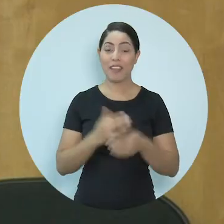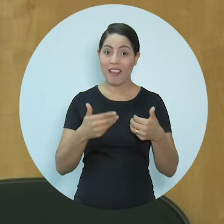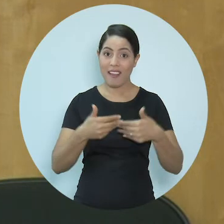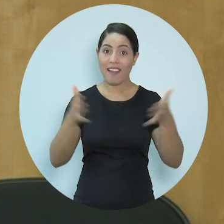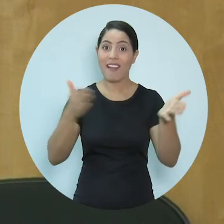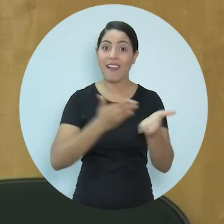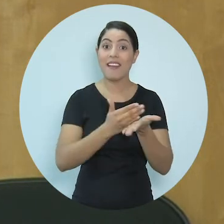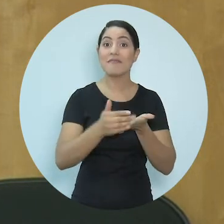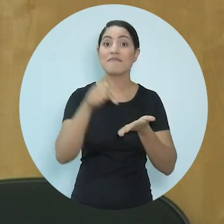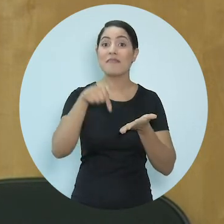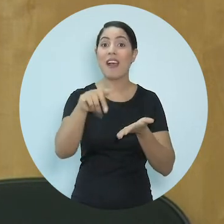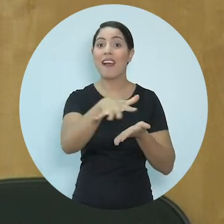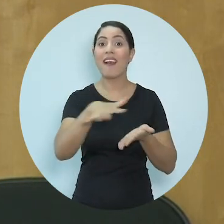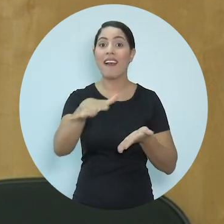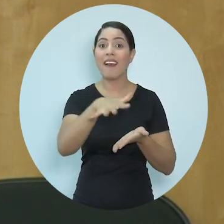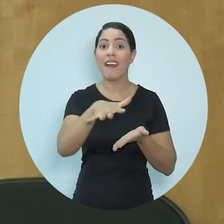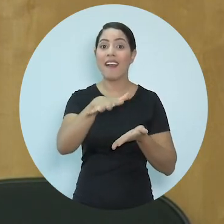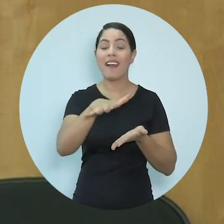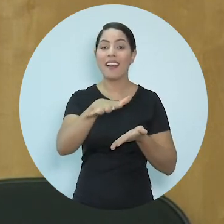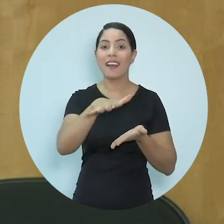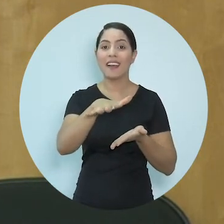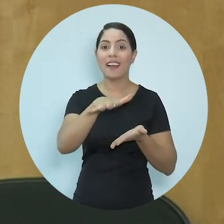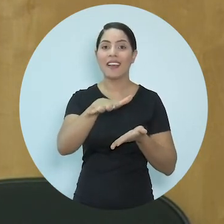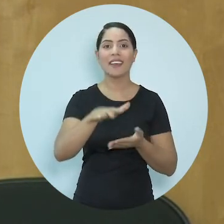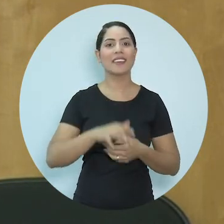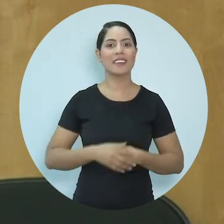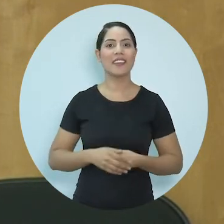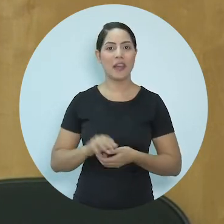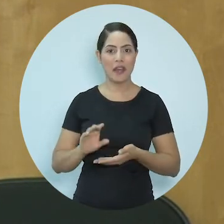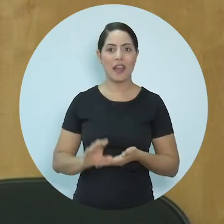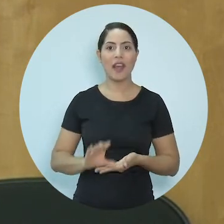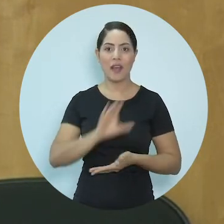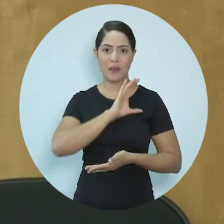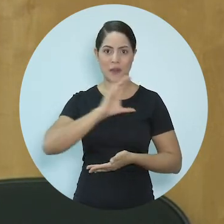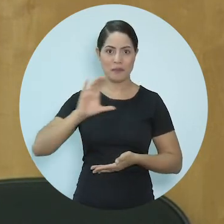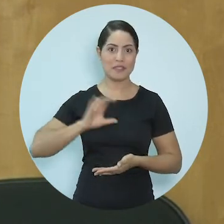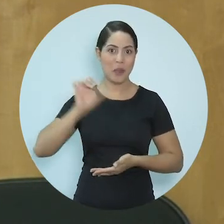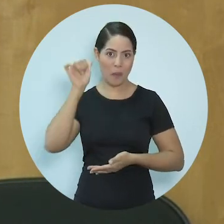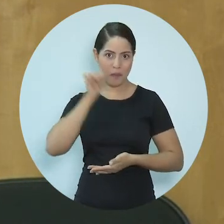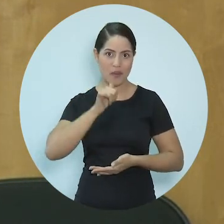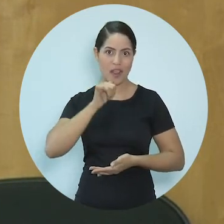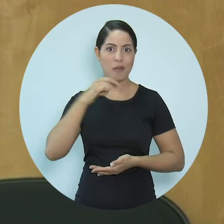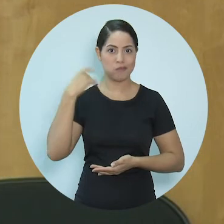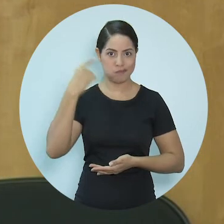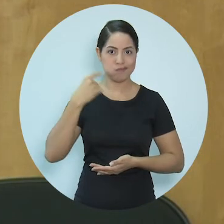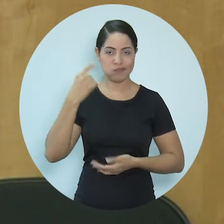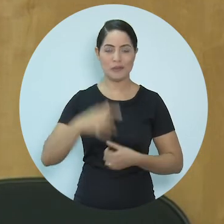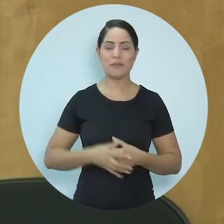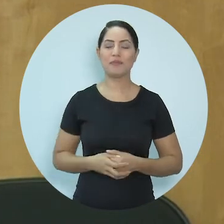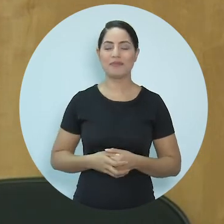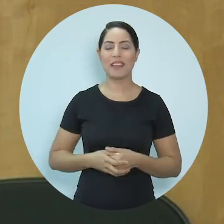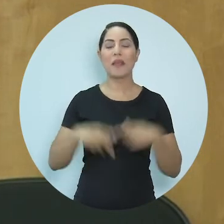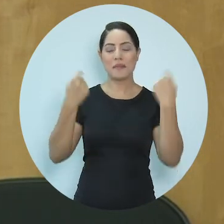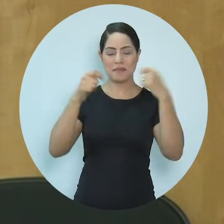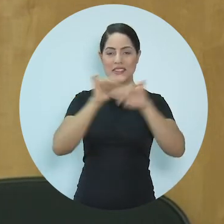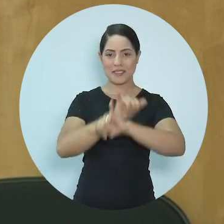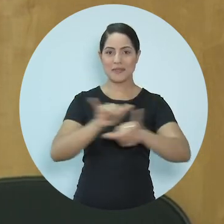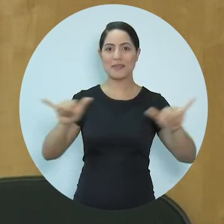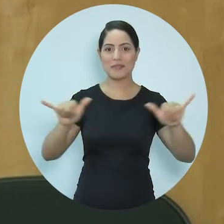A iniciativa do espaço foi da Comissão Nacional da Mulher Advogada. Preciso relatar